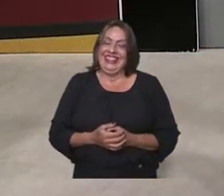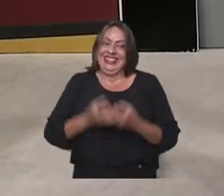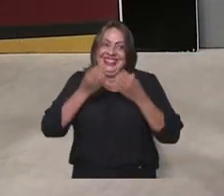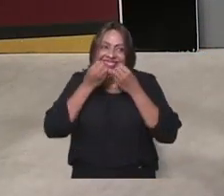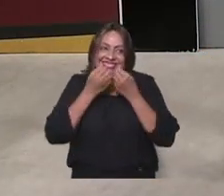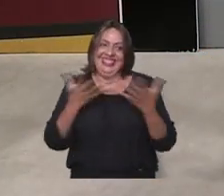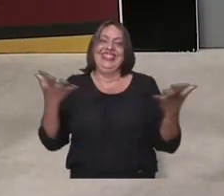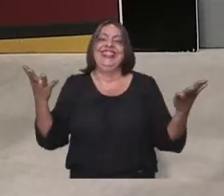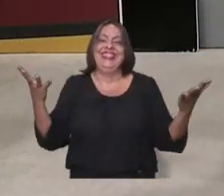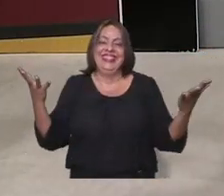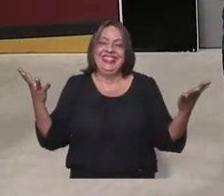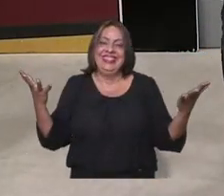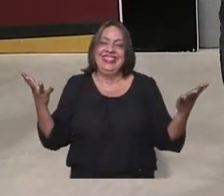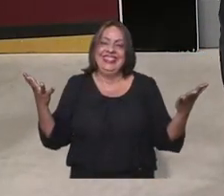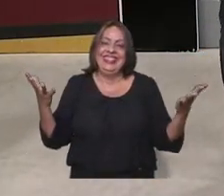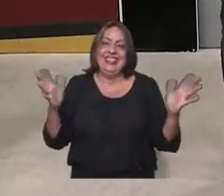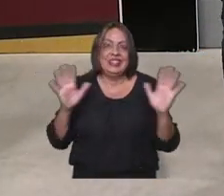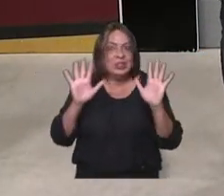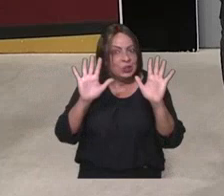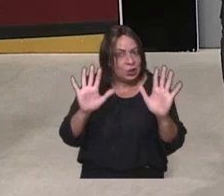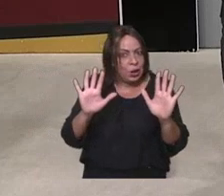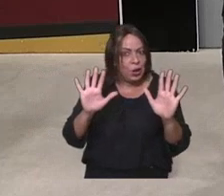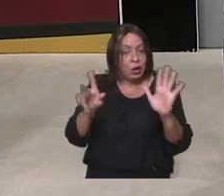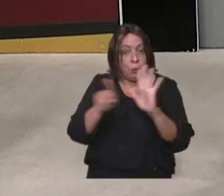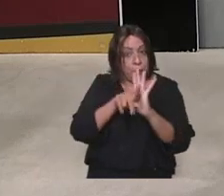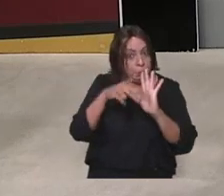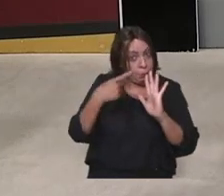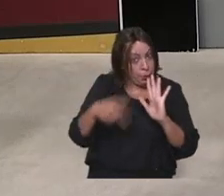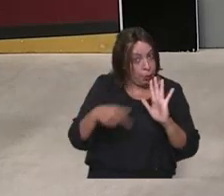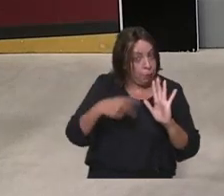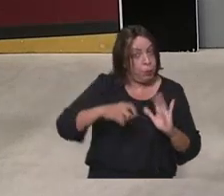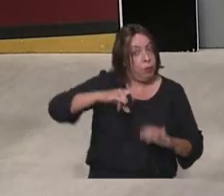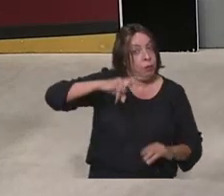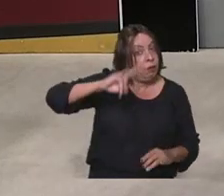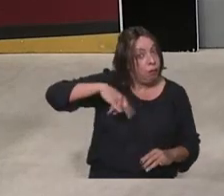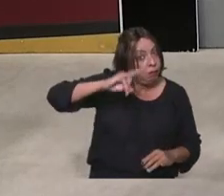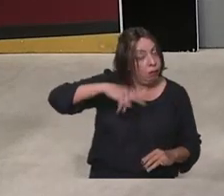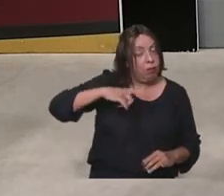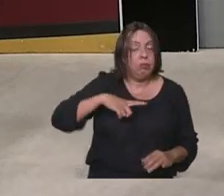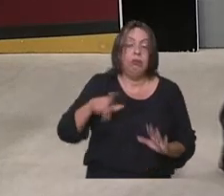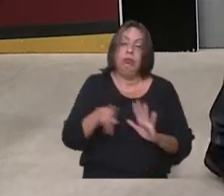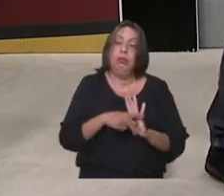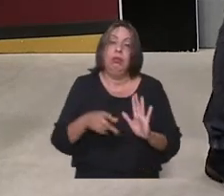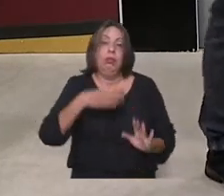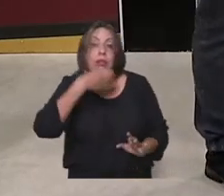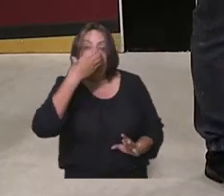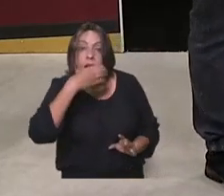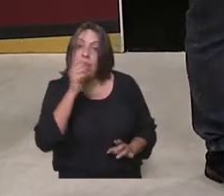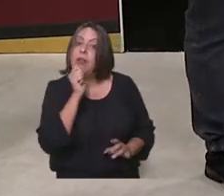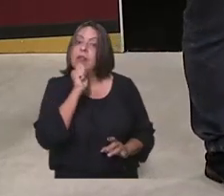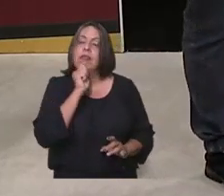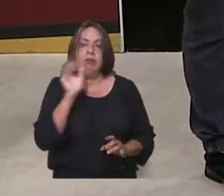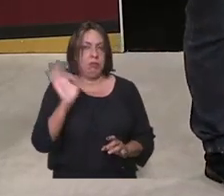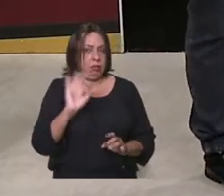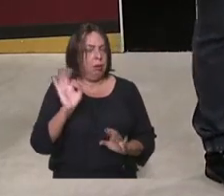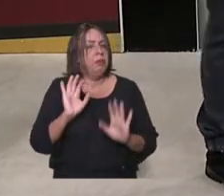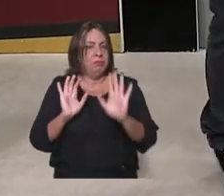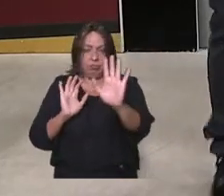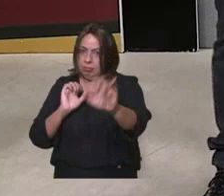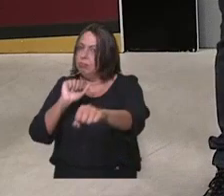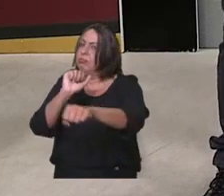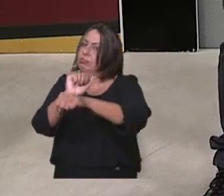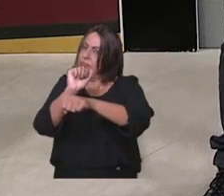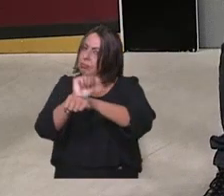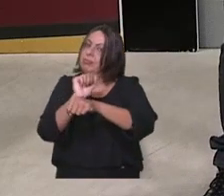hein? Que por enquanto, só na plataforma Android, tá? Você o iPhone certo. já chega. Por enquanto, já chega, viu?